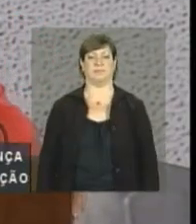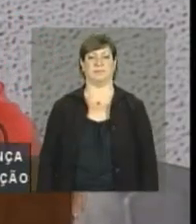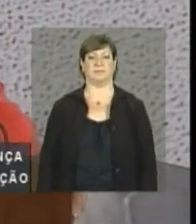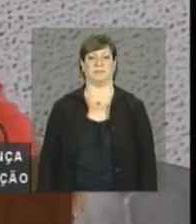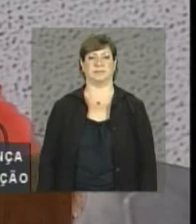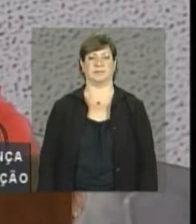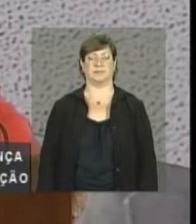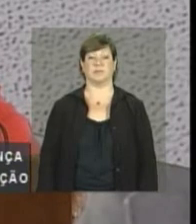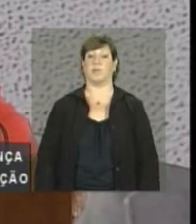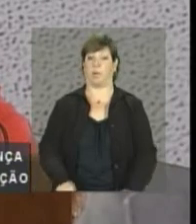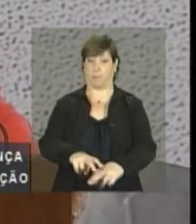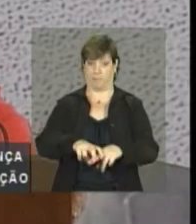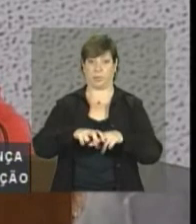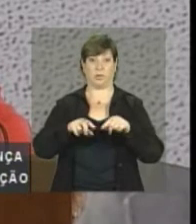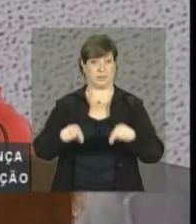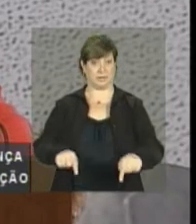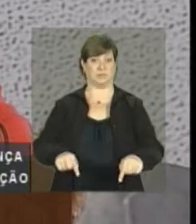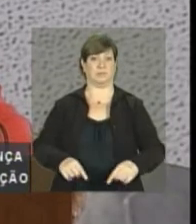Por isso,